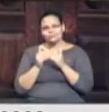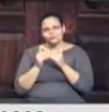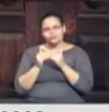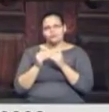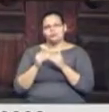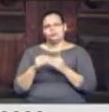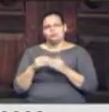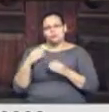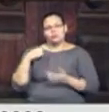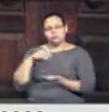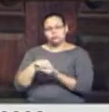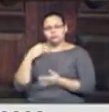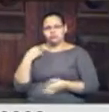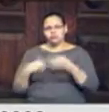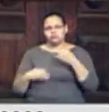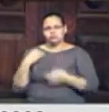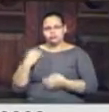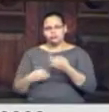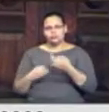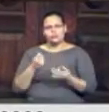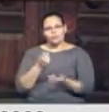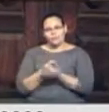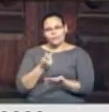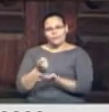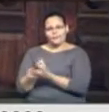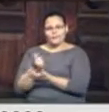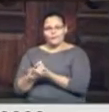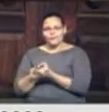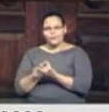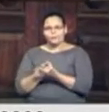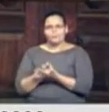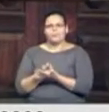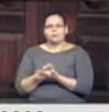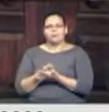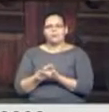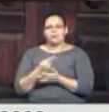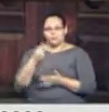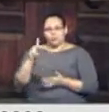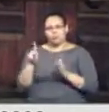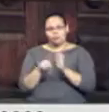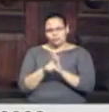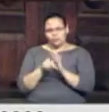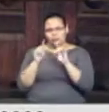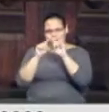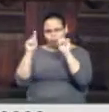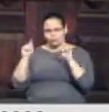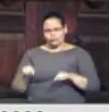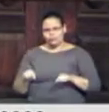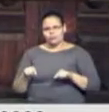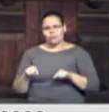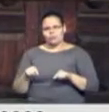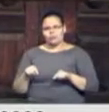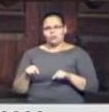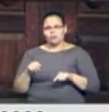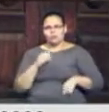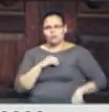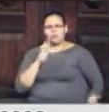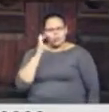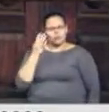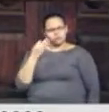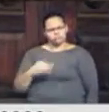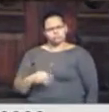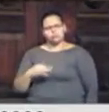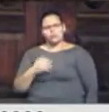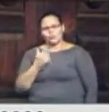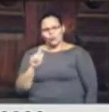Tribunal de Justiça faça arresto para pagar a seus próprios funcionários, aos próprios magistrados. Acho correta essa